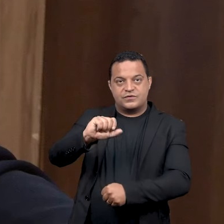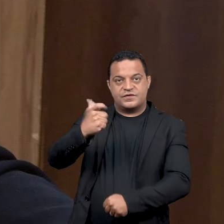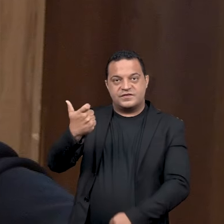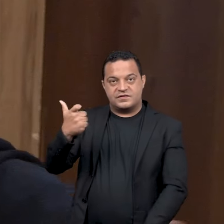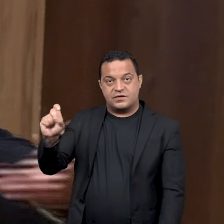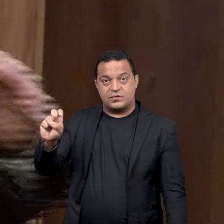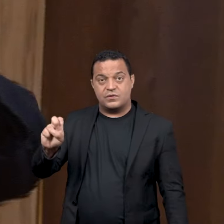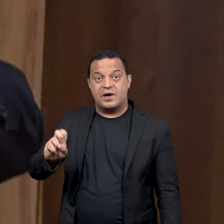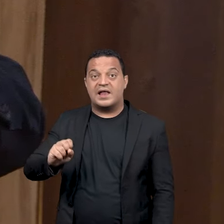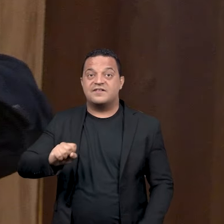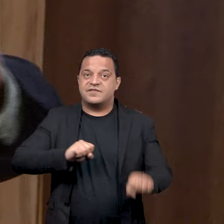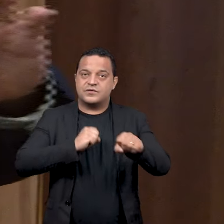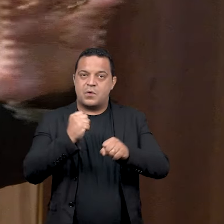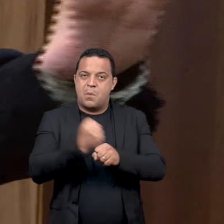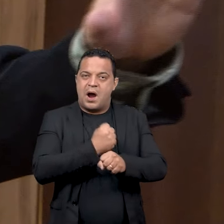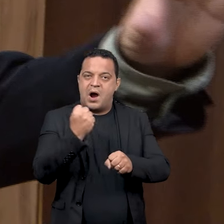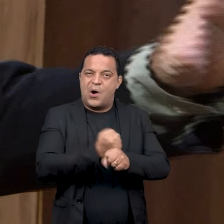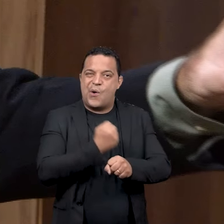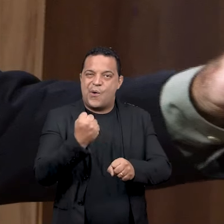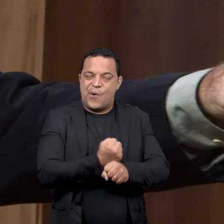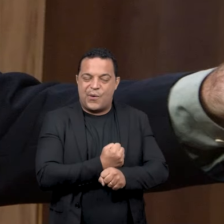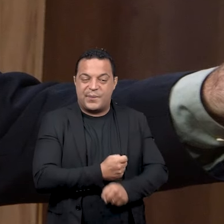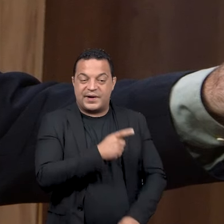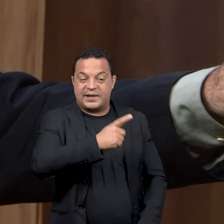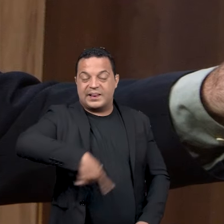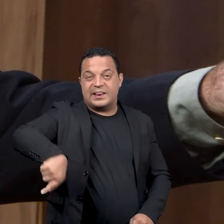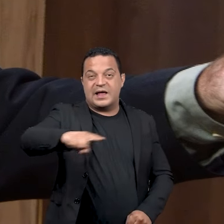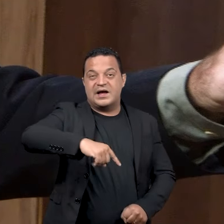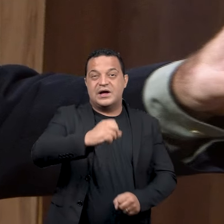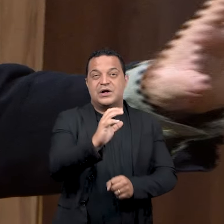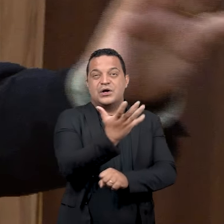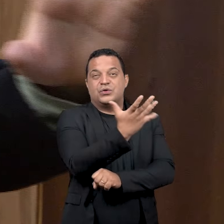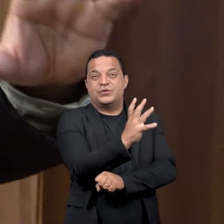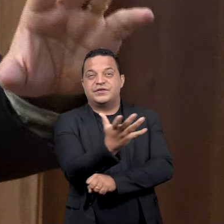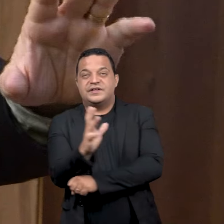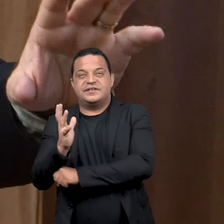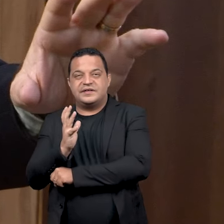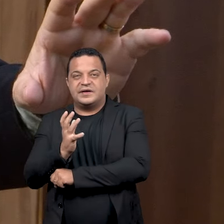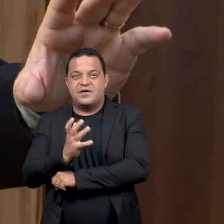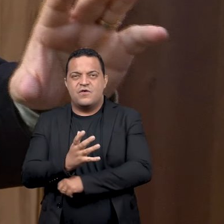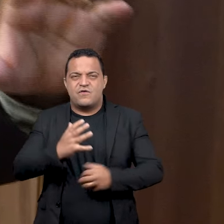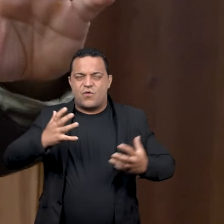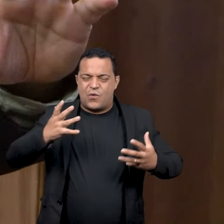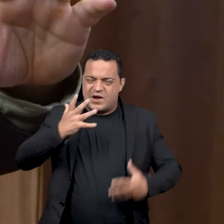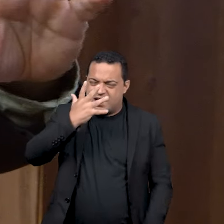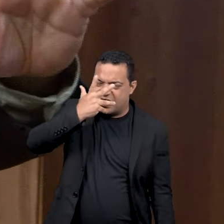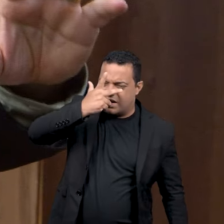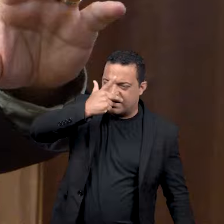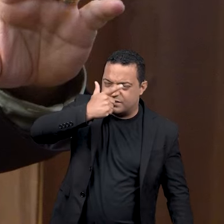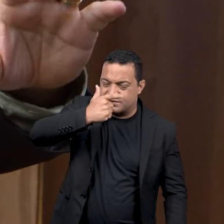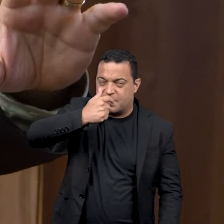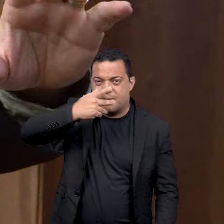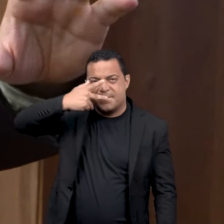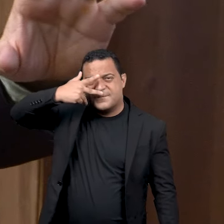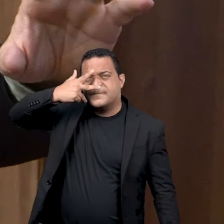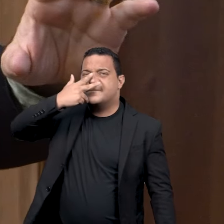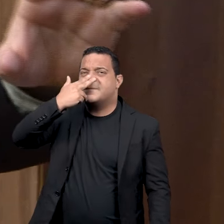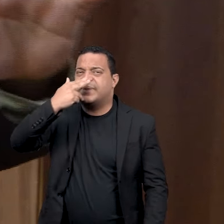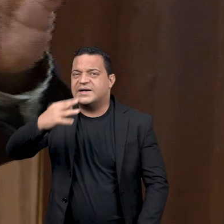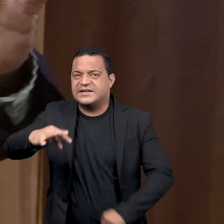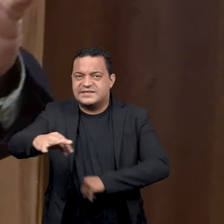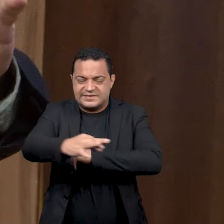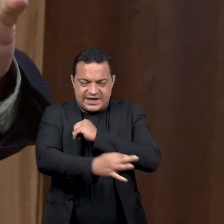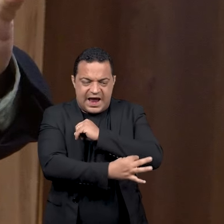presenteou. Ela repaginou o jardim da igreja. E os irmãos precisam ver, parece uma arquiteta,